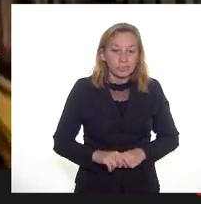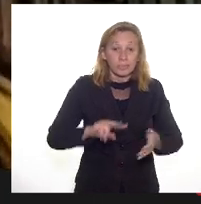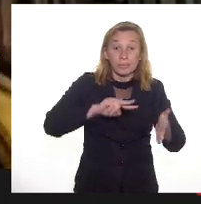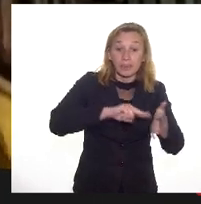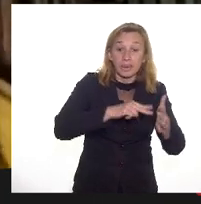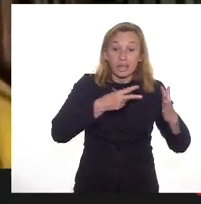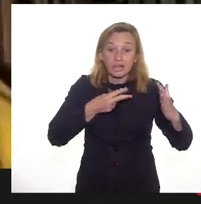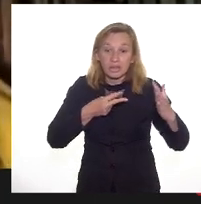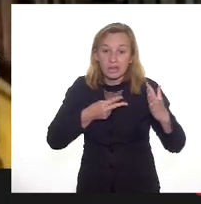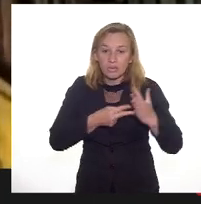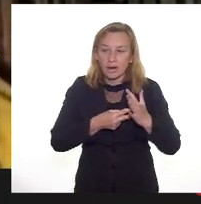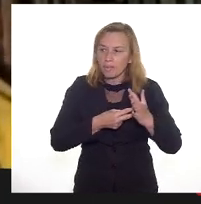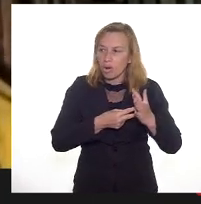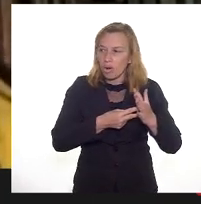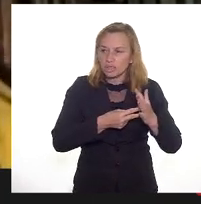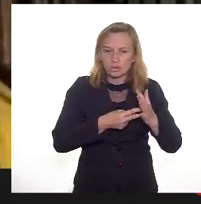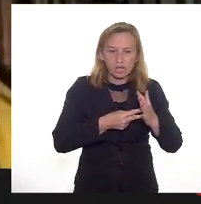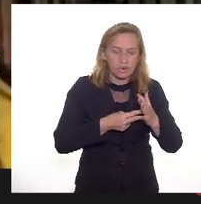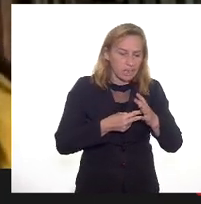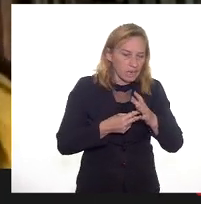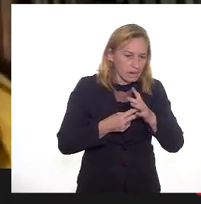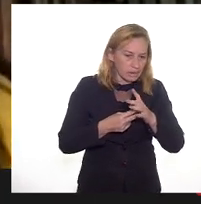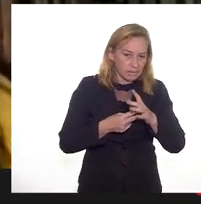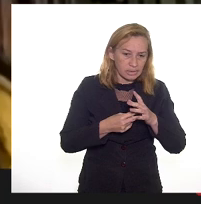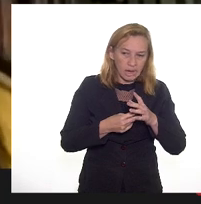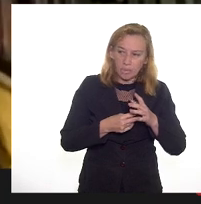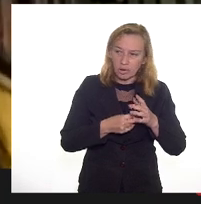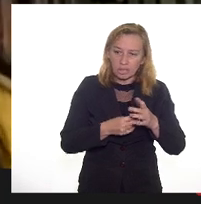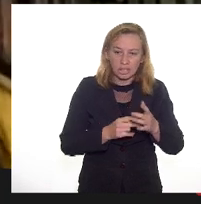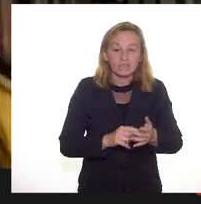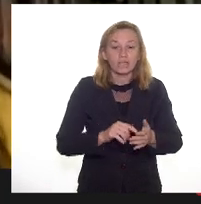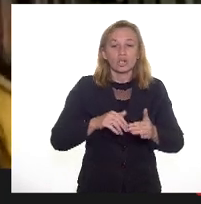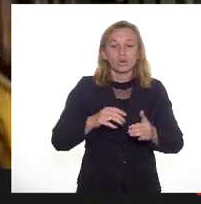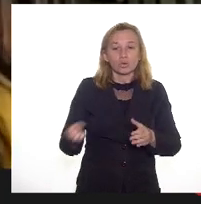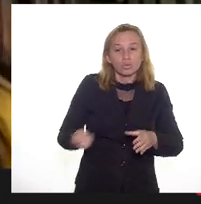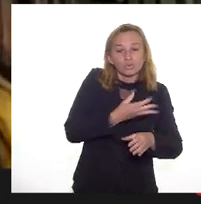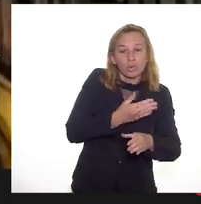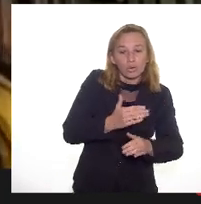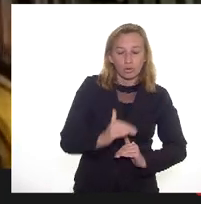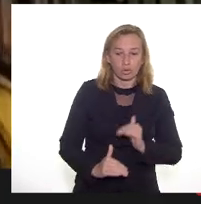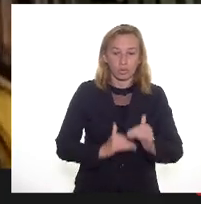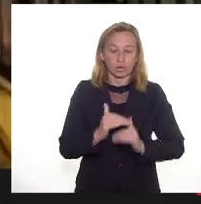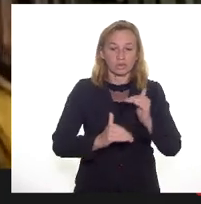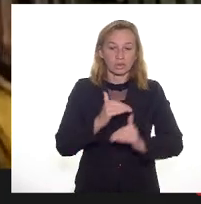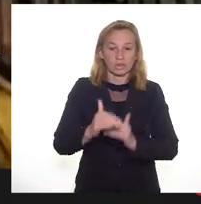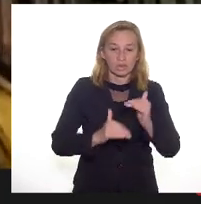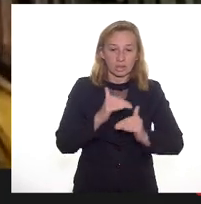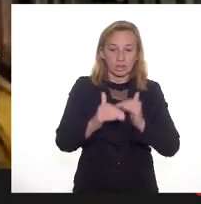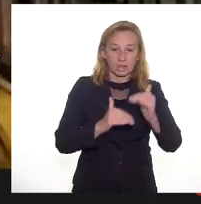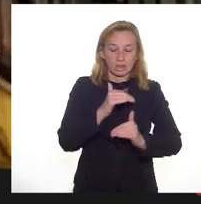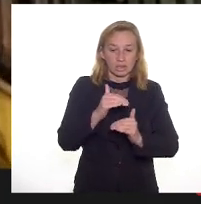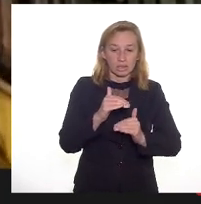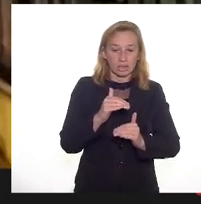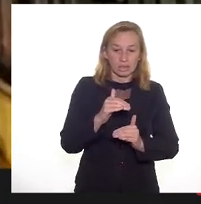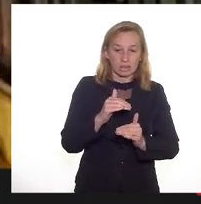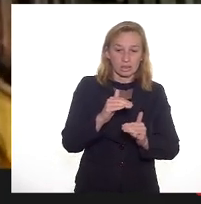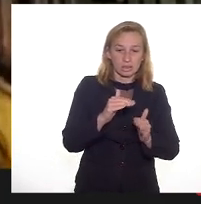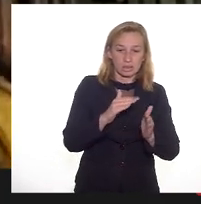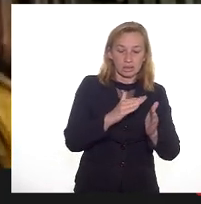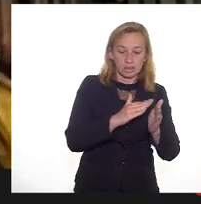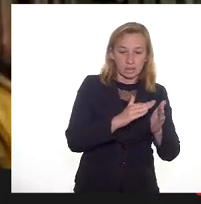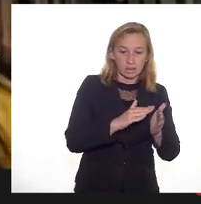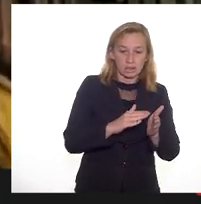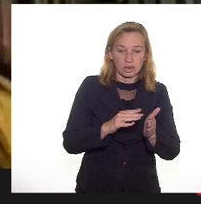o recrudescimento dessas perseguições e um novo processo de demonização das religiões